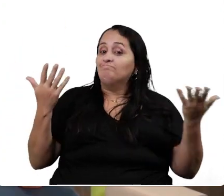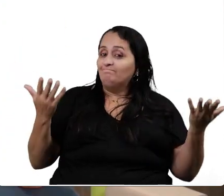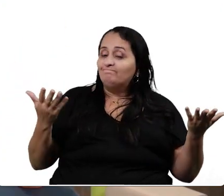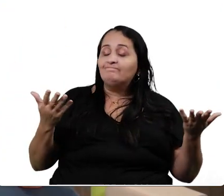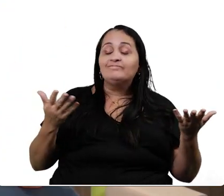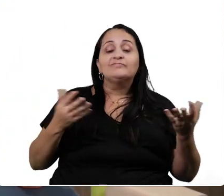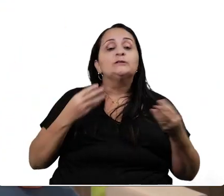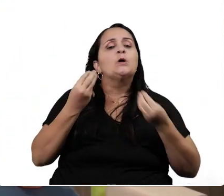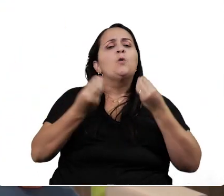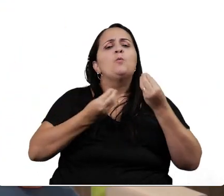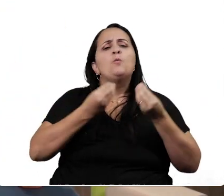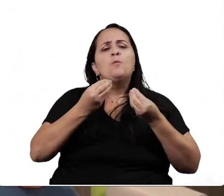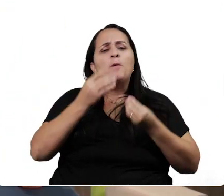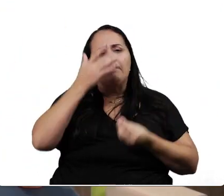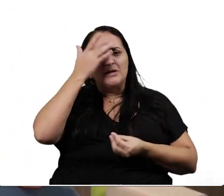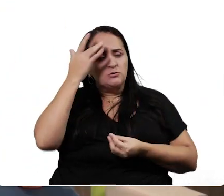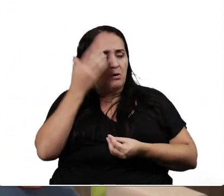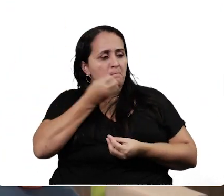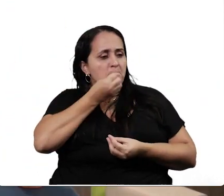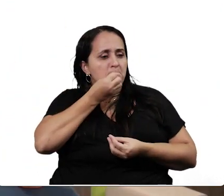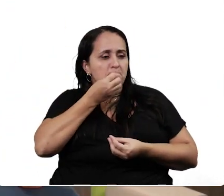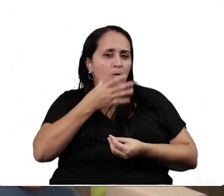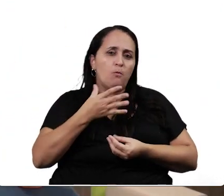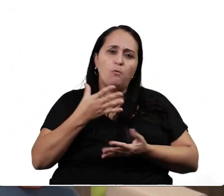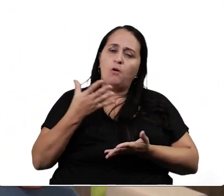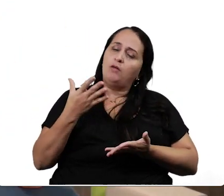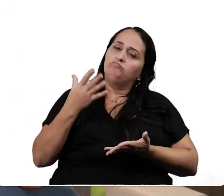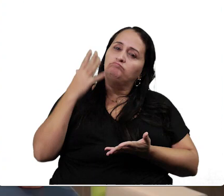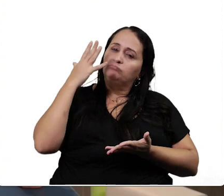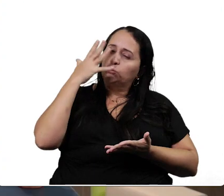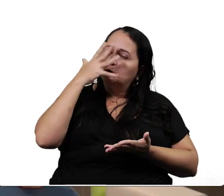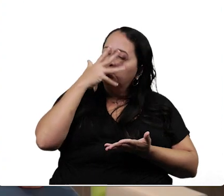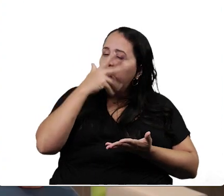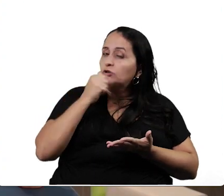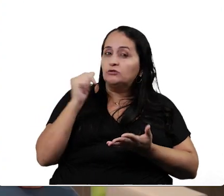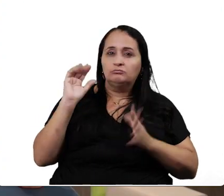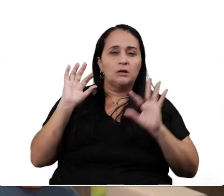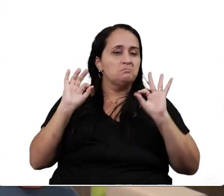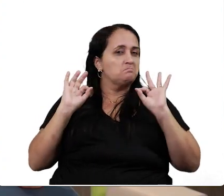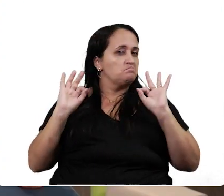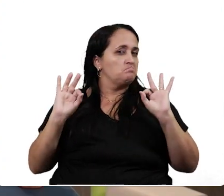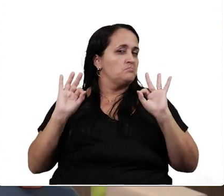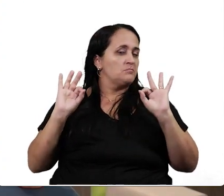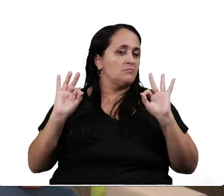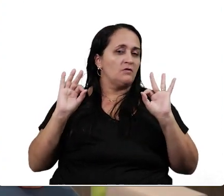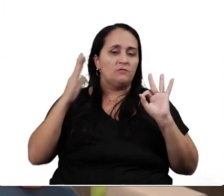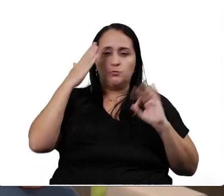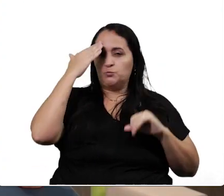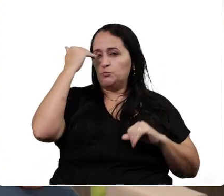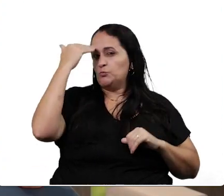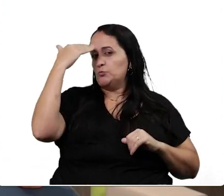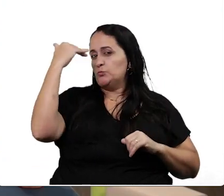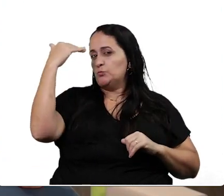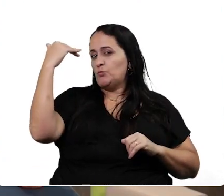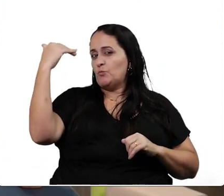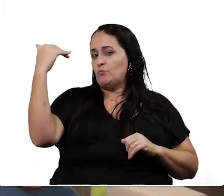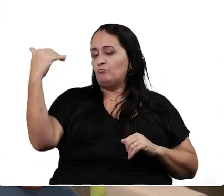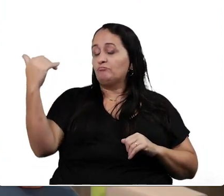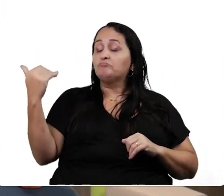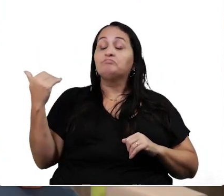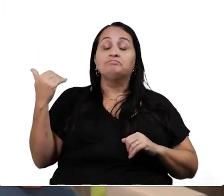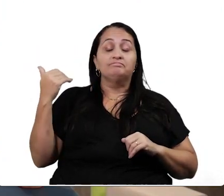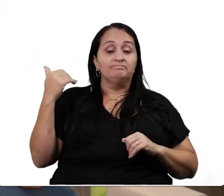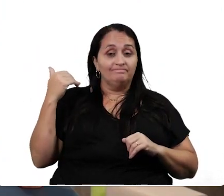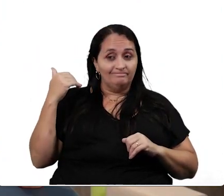admirar e para até copiar, né? Porque ele fez sucesso naquilo que ele já tinha dom.